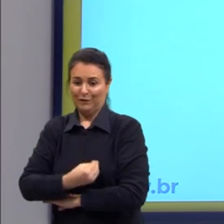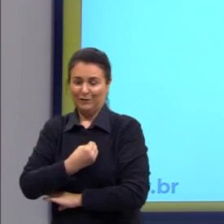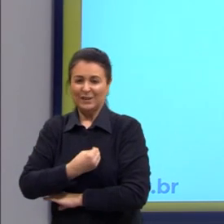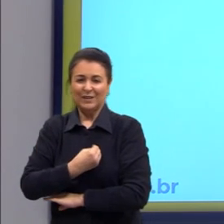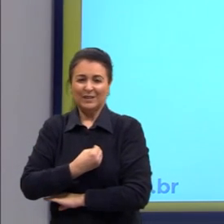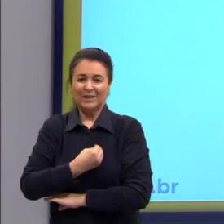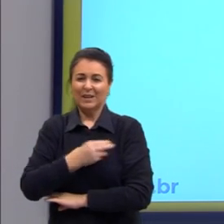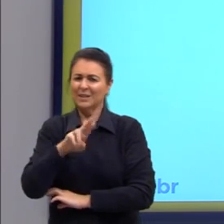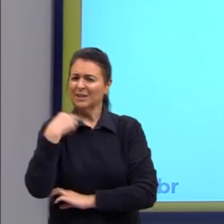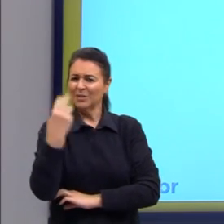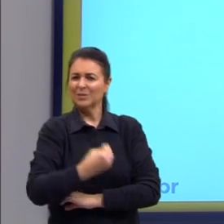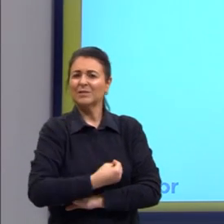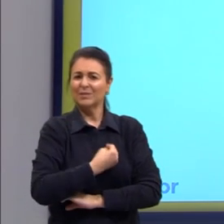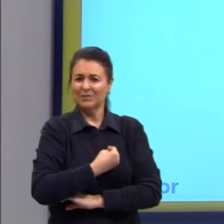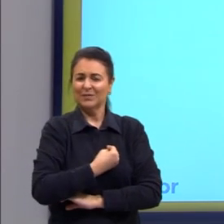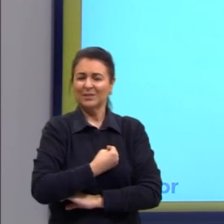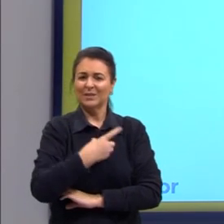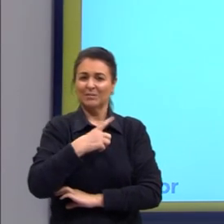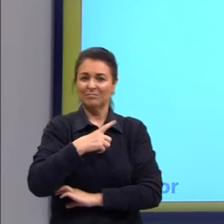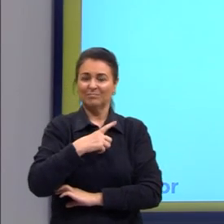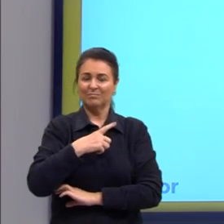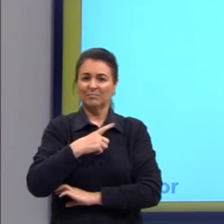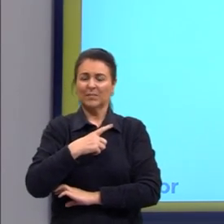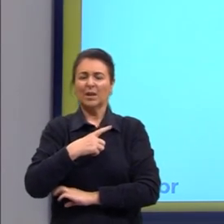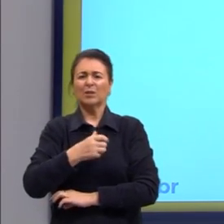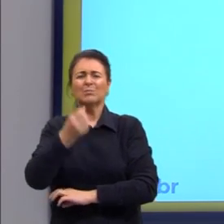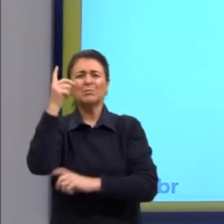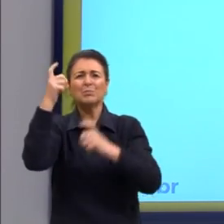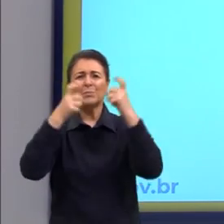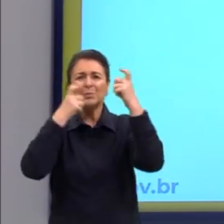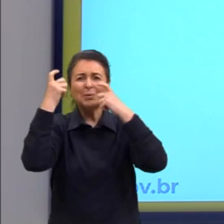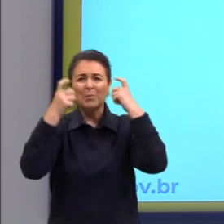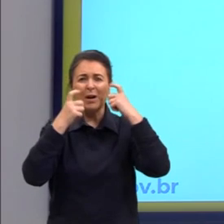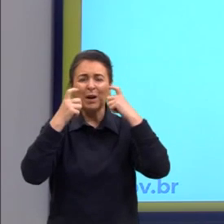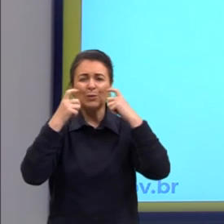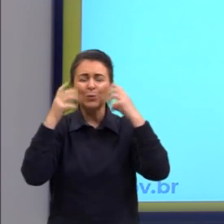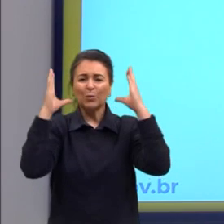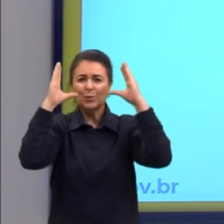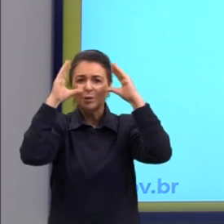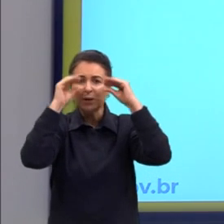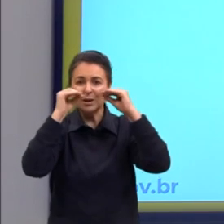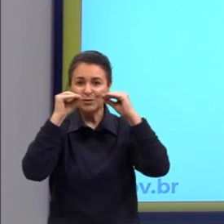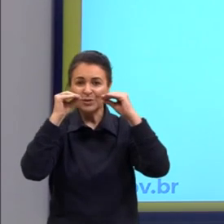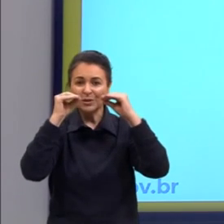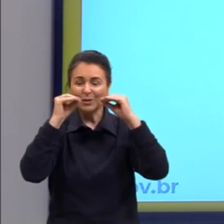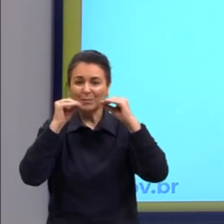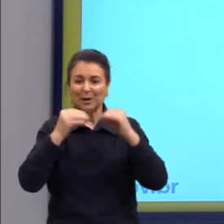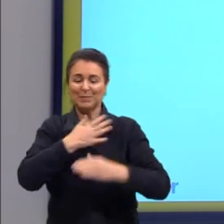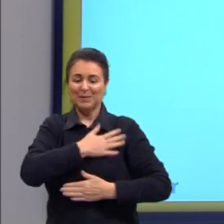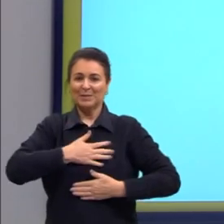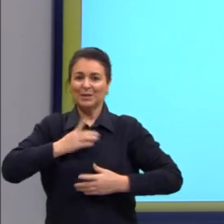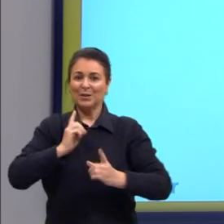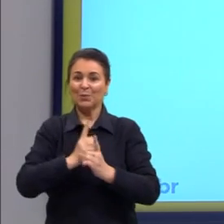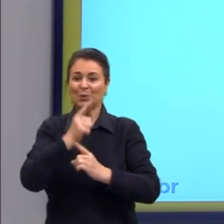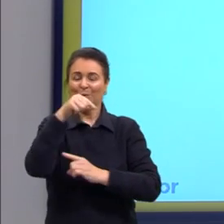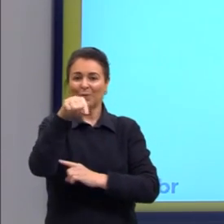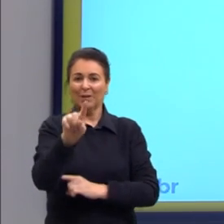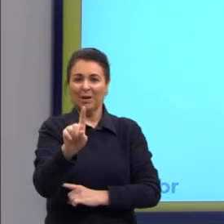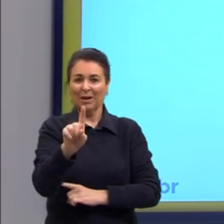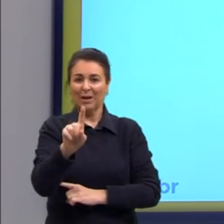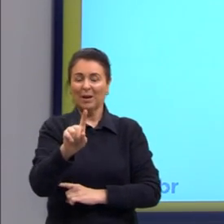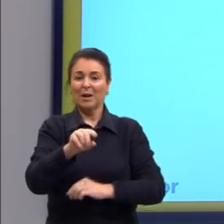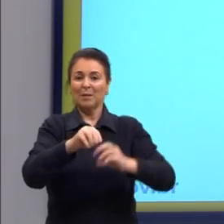Em cismar sozinho à noite, mais prazer encontro eu lá. Minha terra tem palmeiras, onde canto o sabiá.